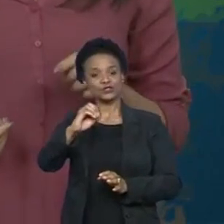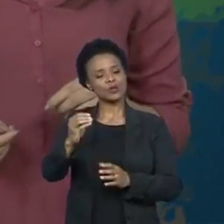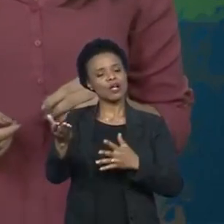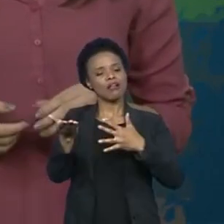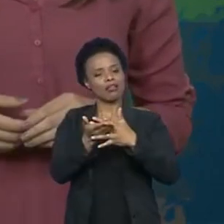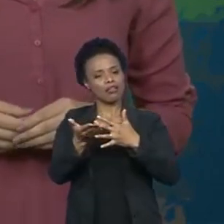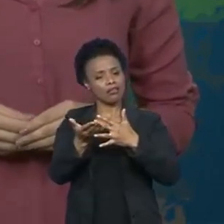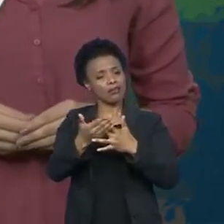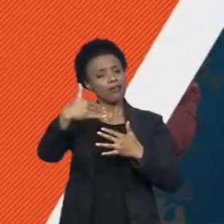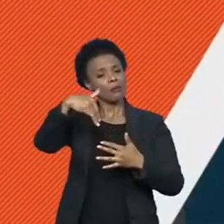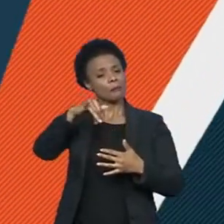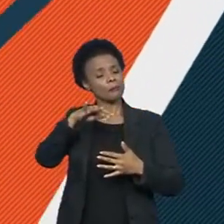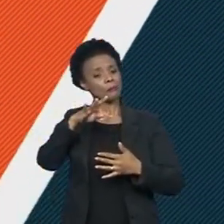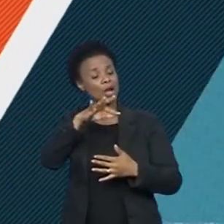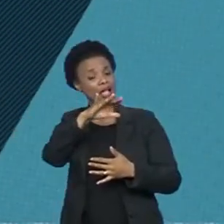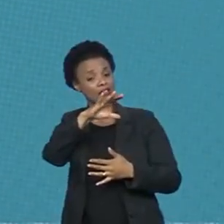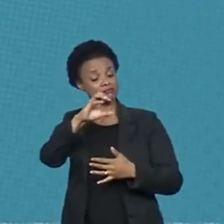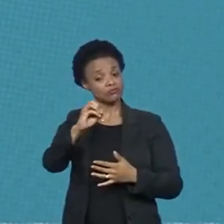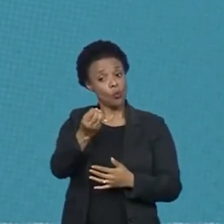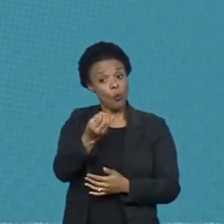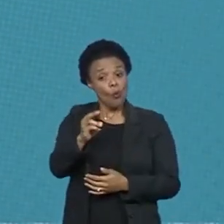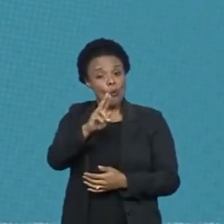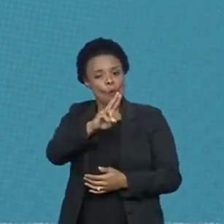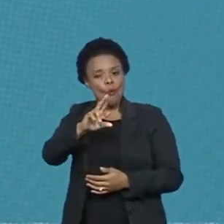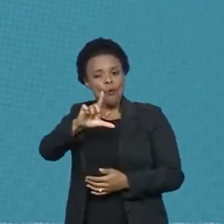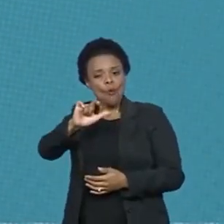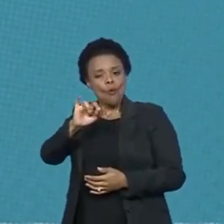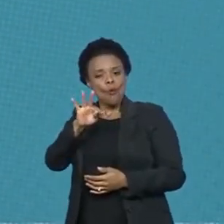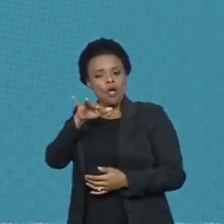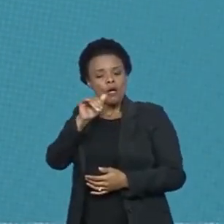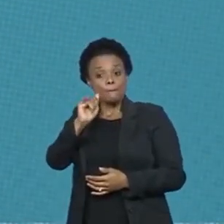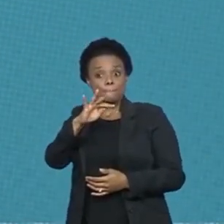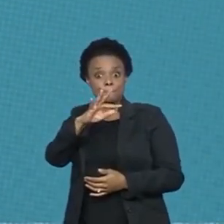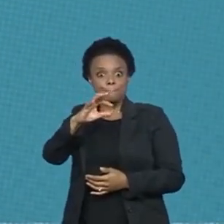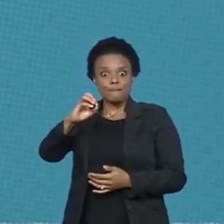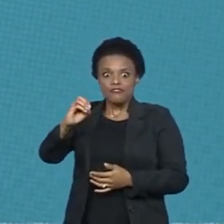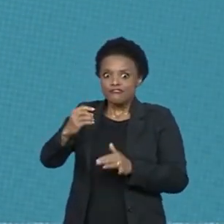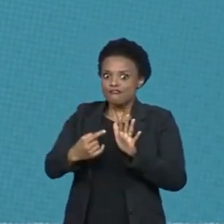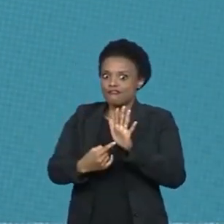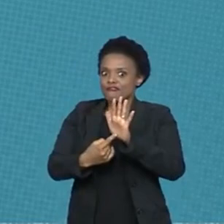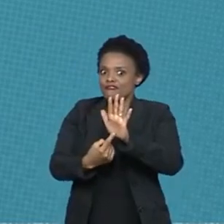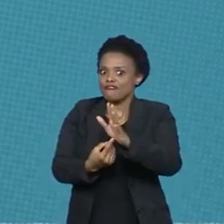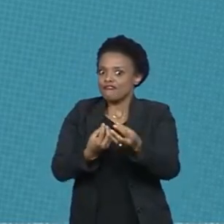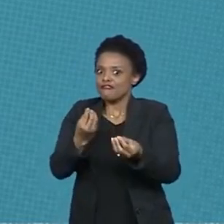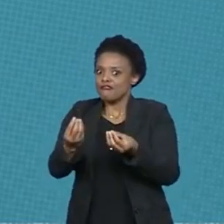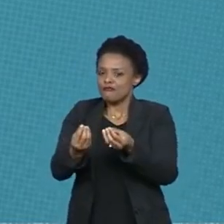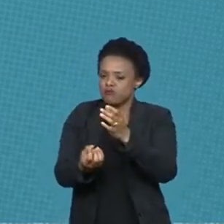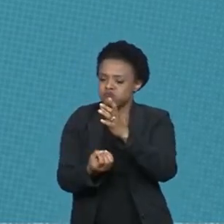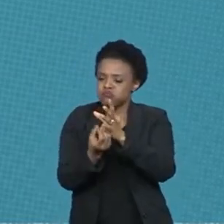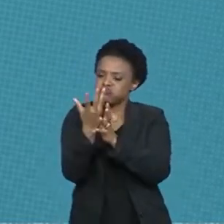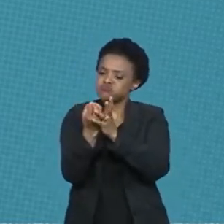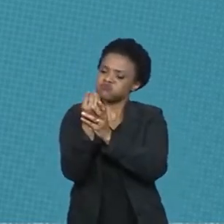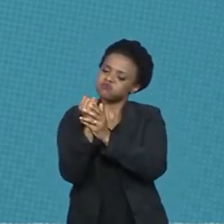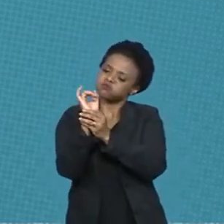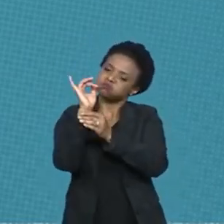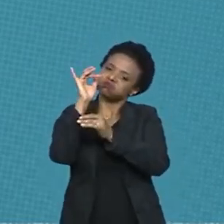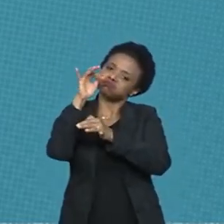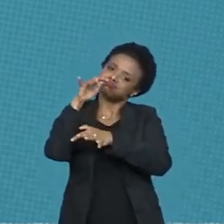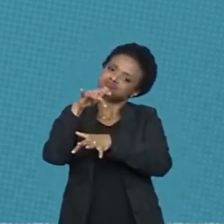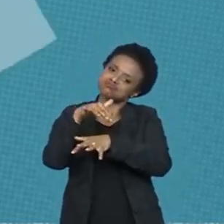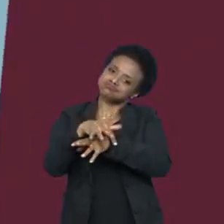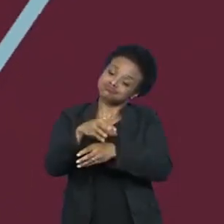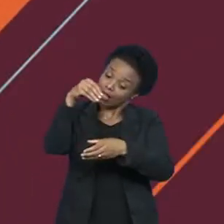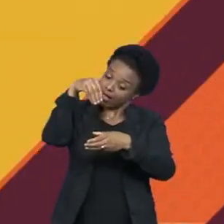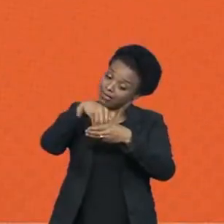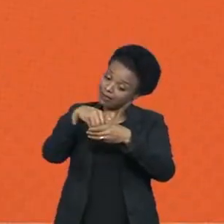ou ultramáfico. As rochas ígneas, plutônicas e vulcânicas estão relacionadas aos processos internos